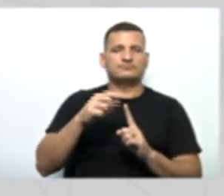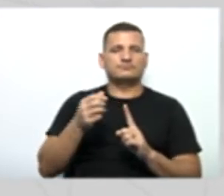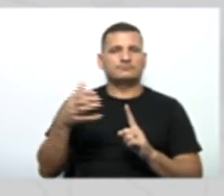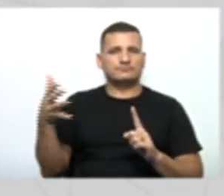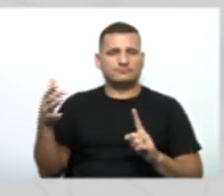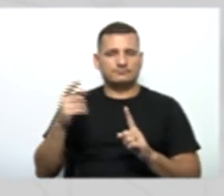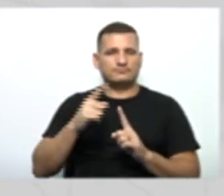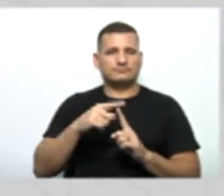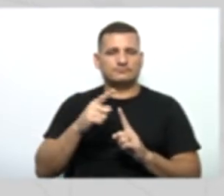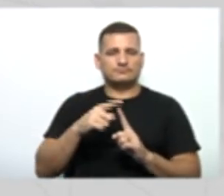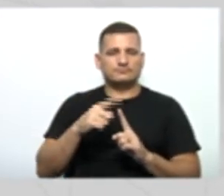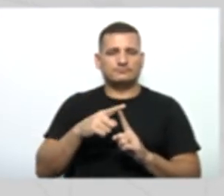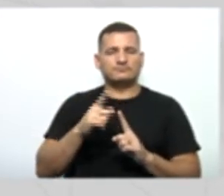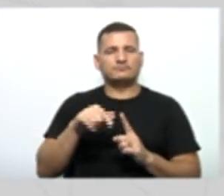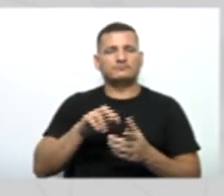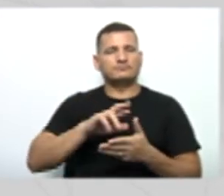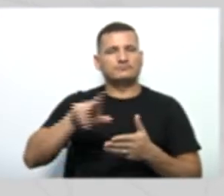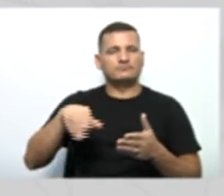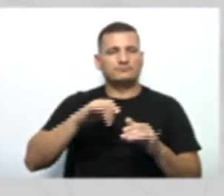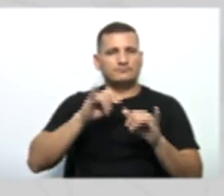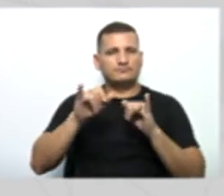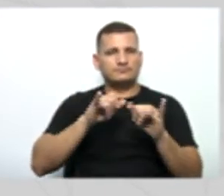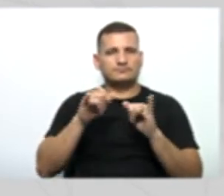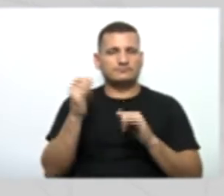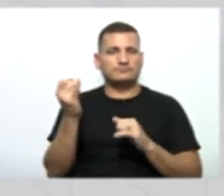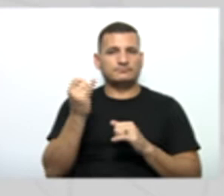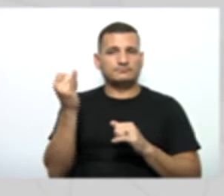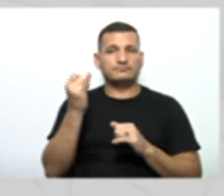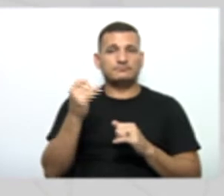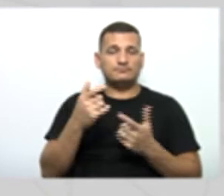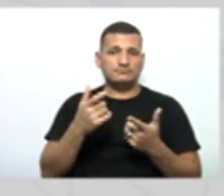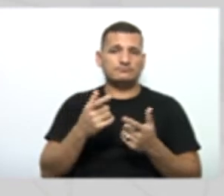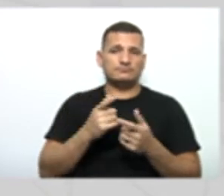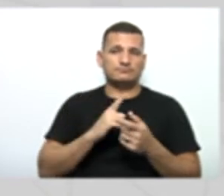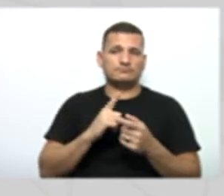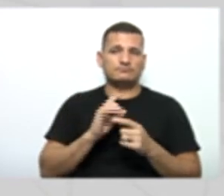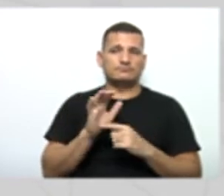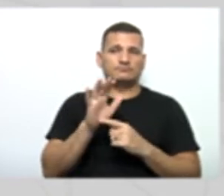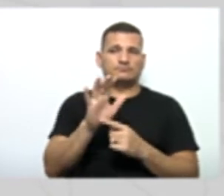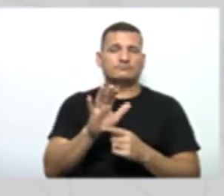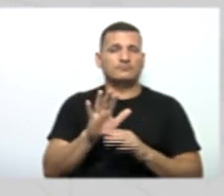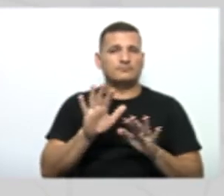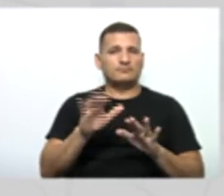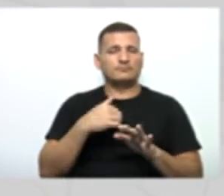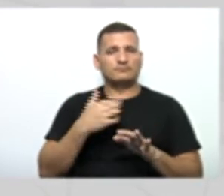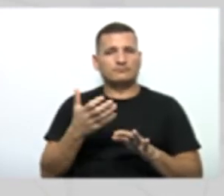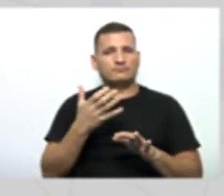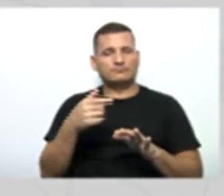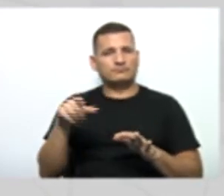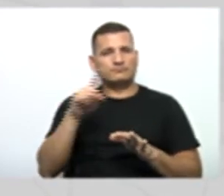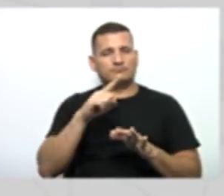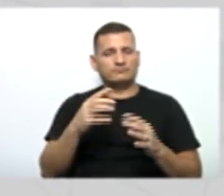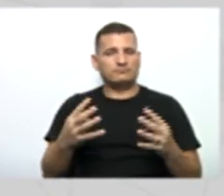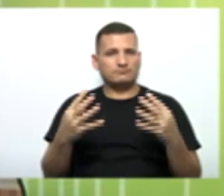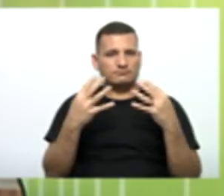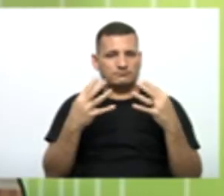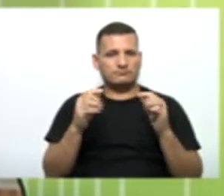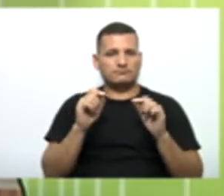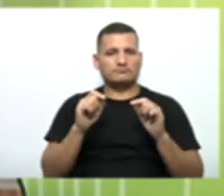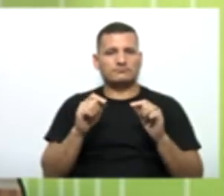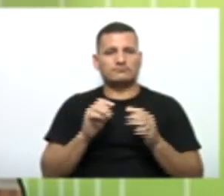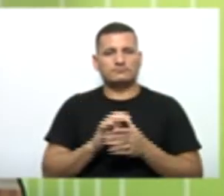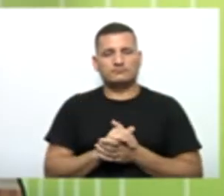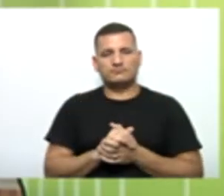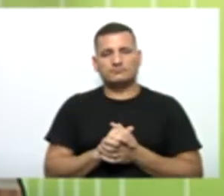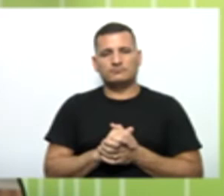multiplicidades. São muitas informações importantes que eu vou ter para vocês aí, só que o que eu quero que vocês prestem atenção. Venham aqui,